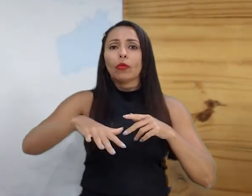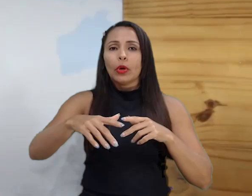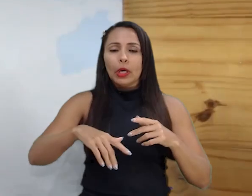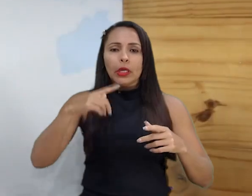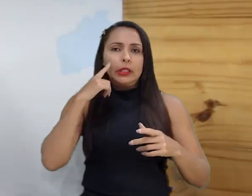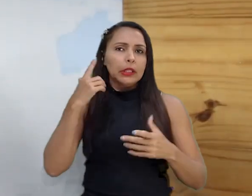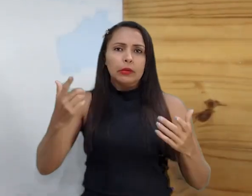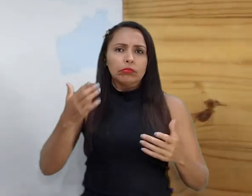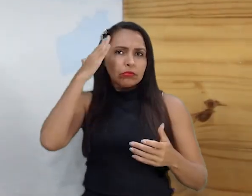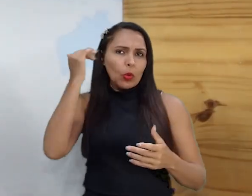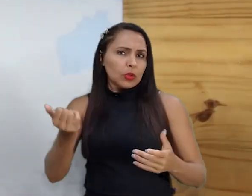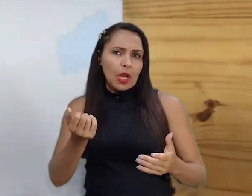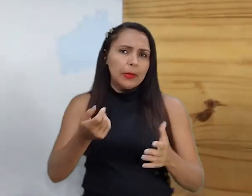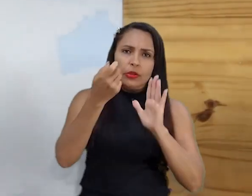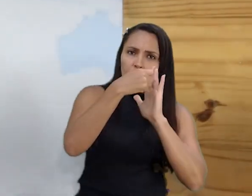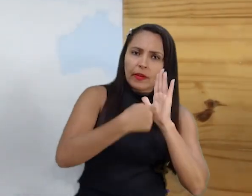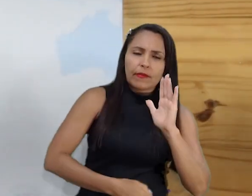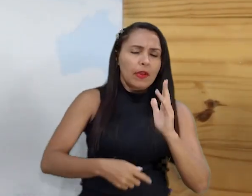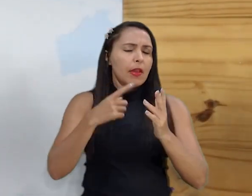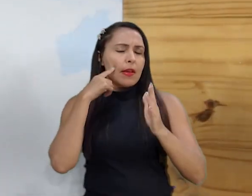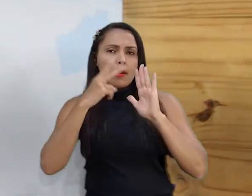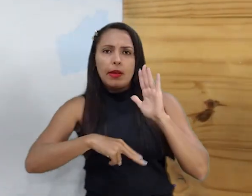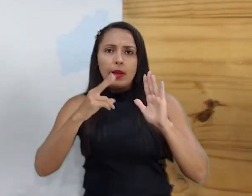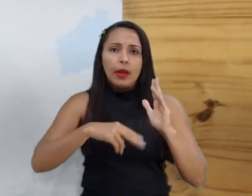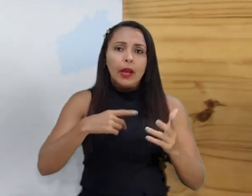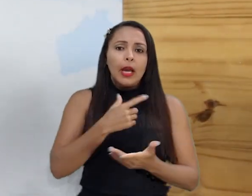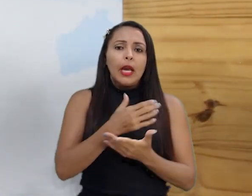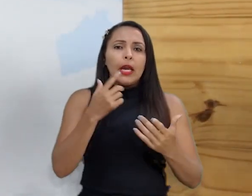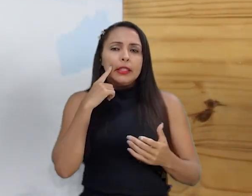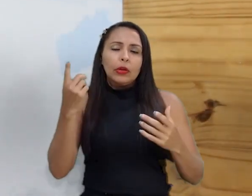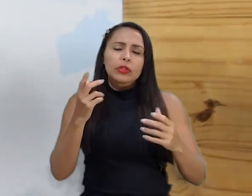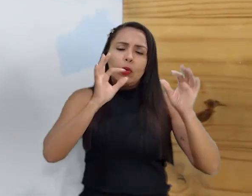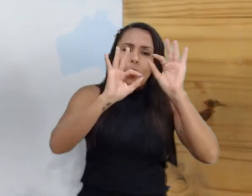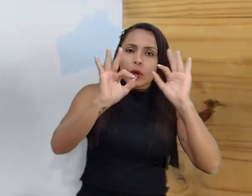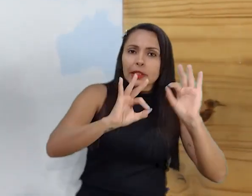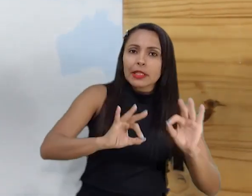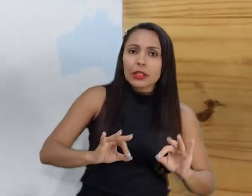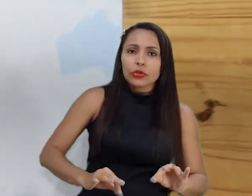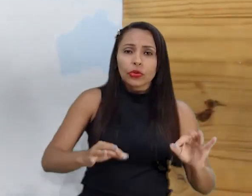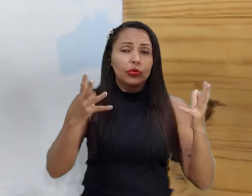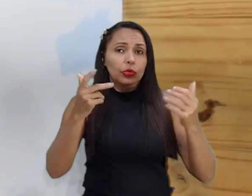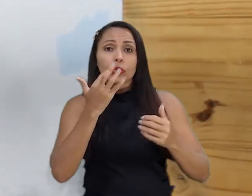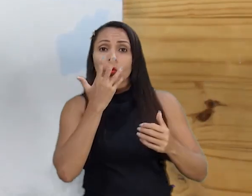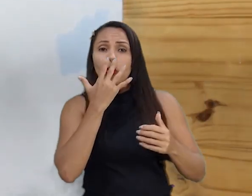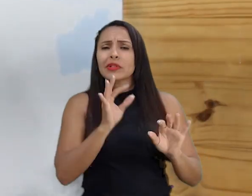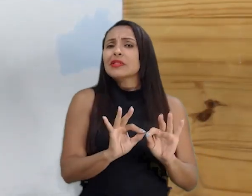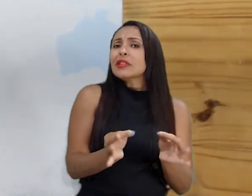analfabetas. Então, qual é a maior lógica do construtivismo? São formas geométricas, são cores